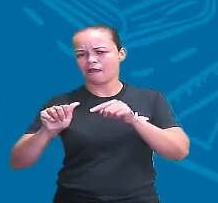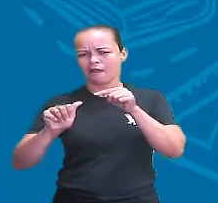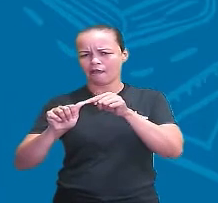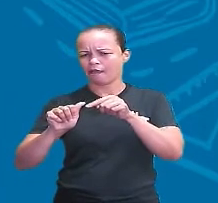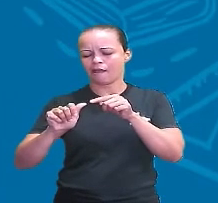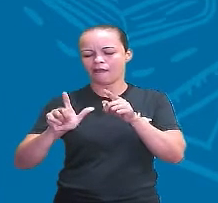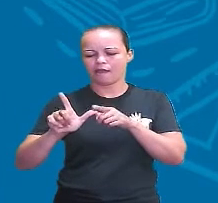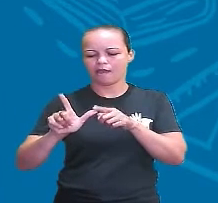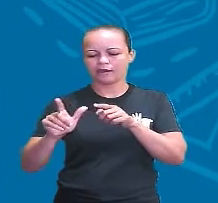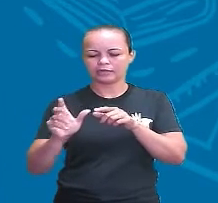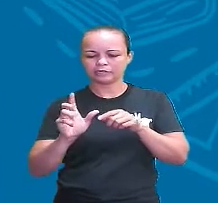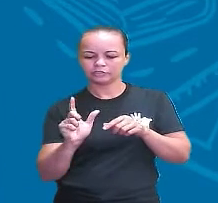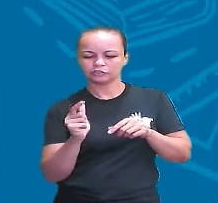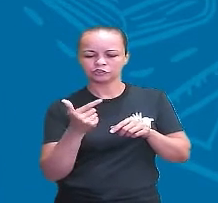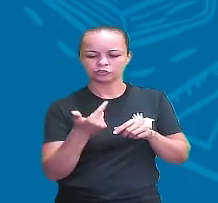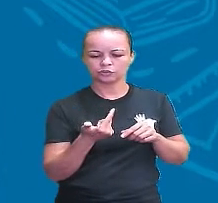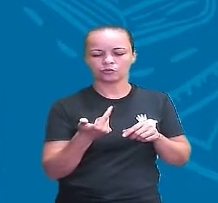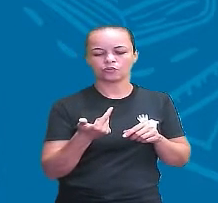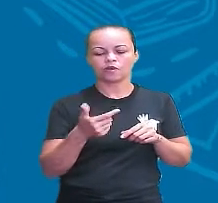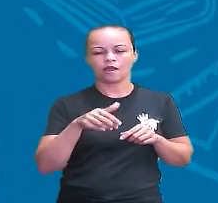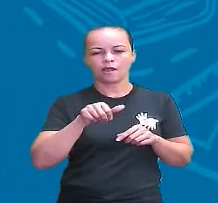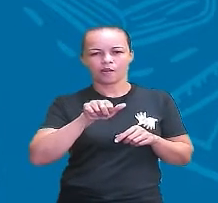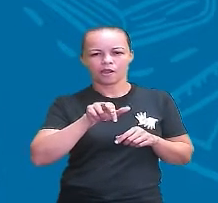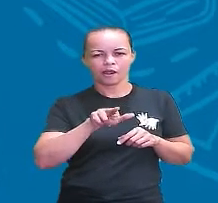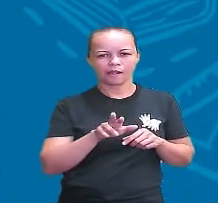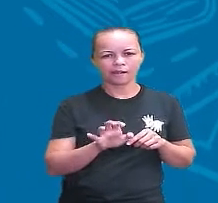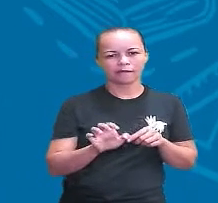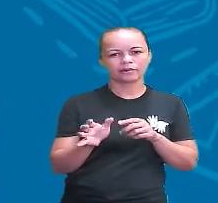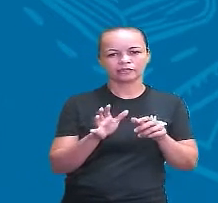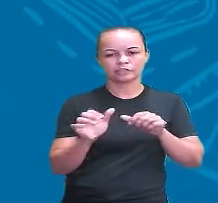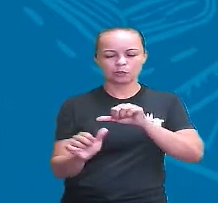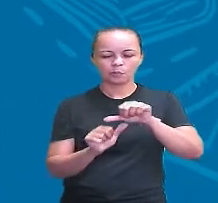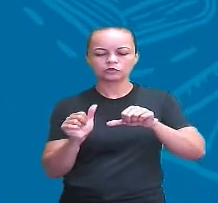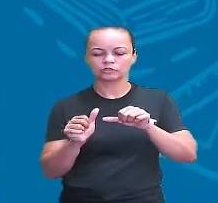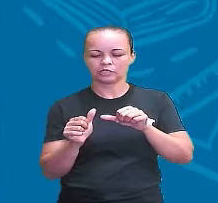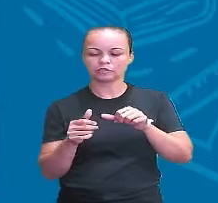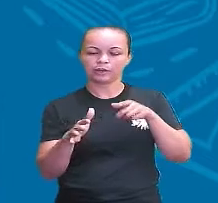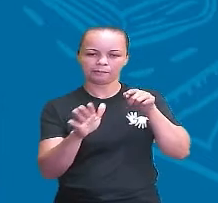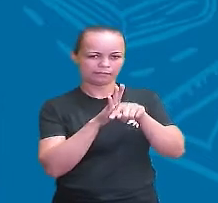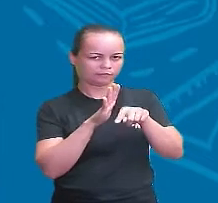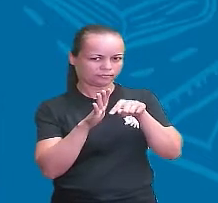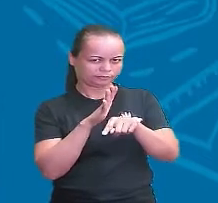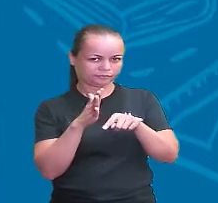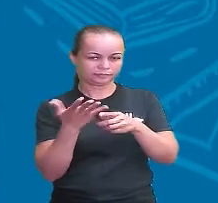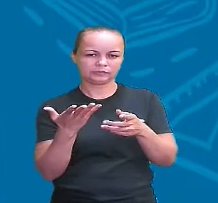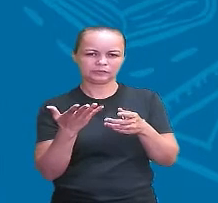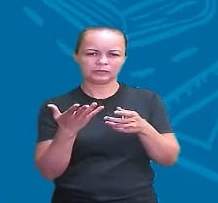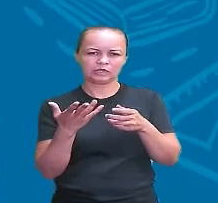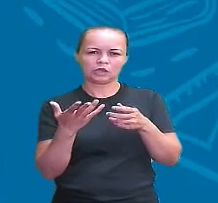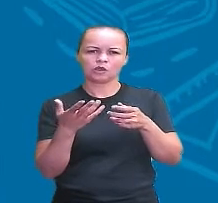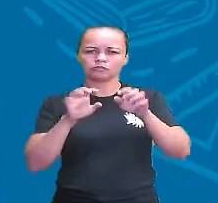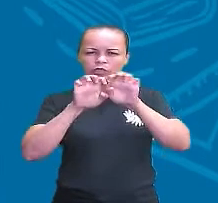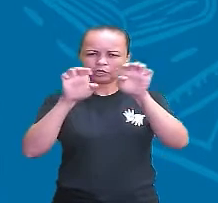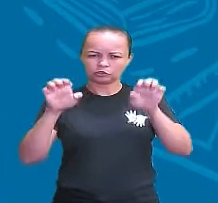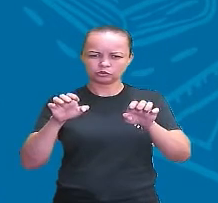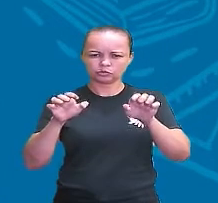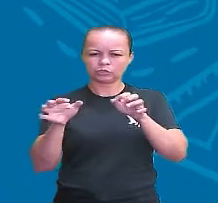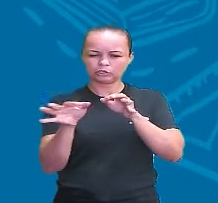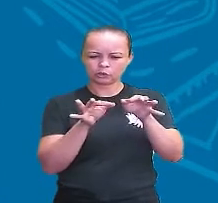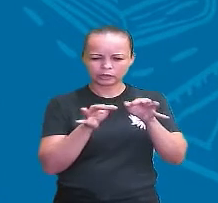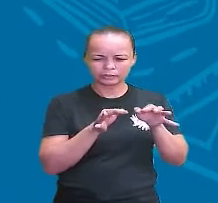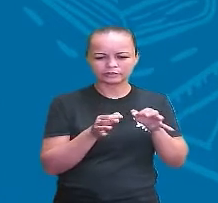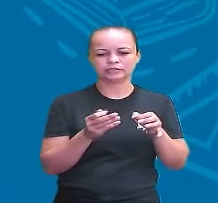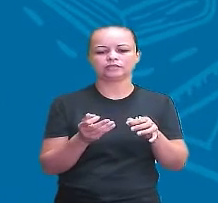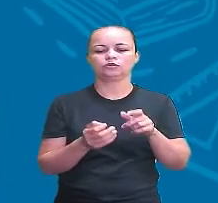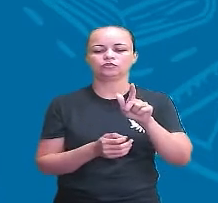fez aí a inversão. I am afirmando am I para fazer pergunta. E nota que a estrutura do going to em diante permaneceu